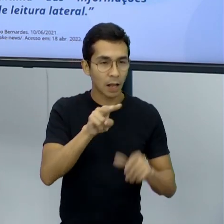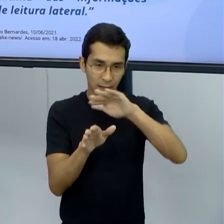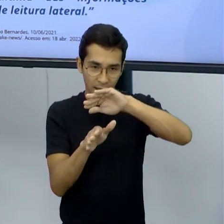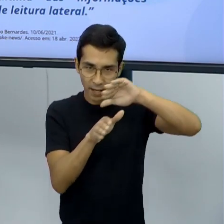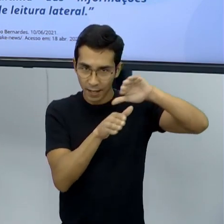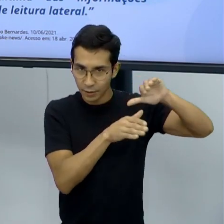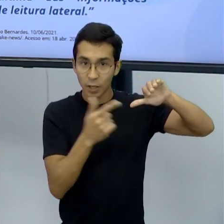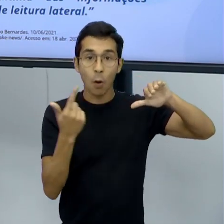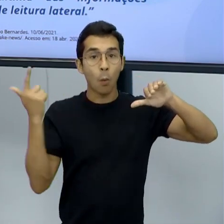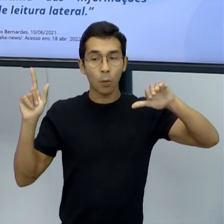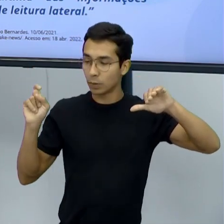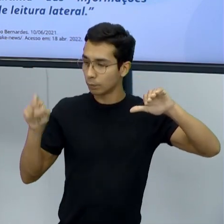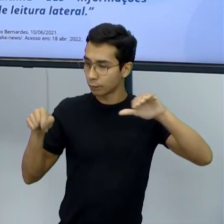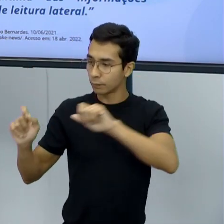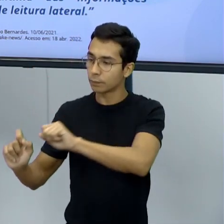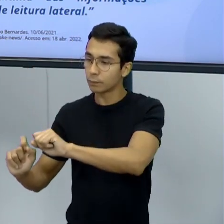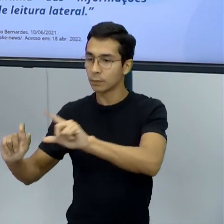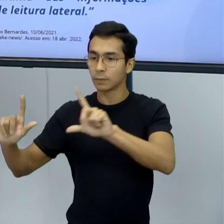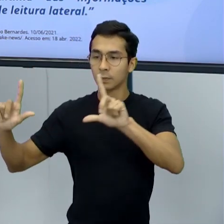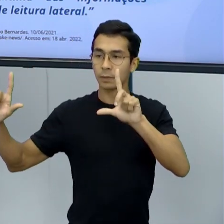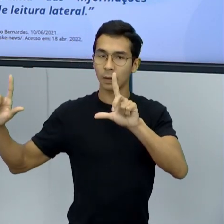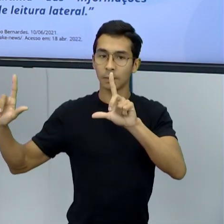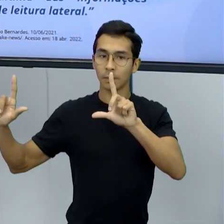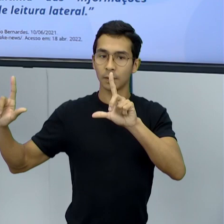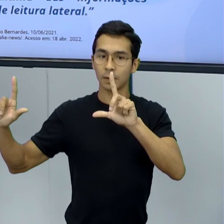clica numa outra aba e vai para o lado.